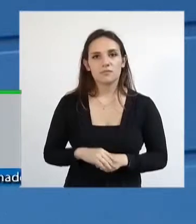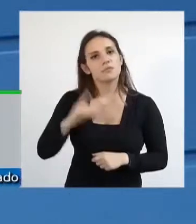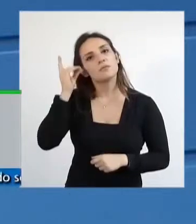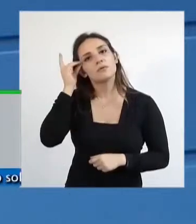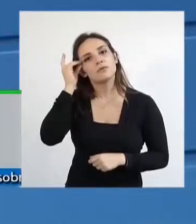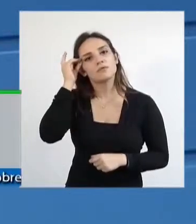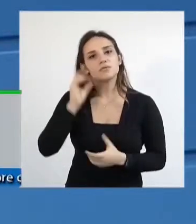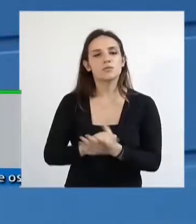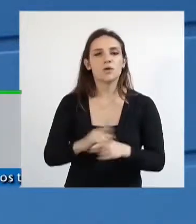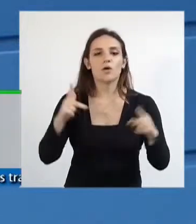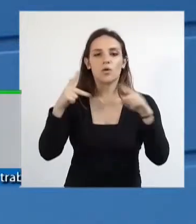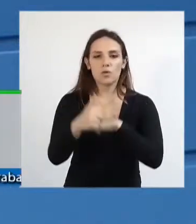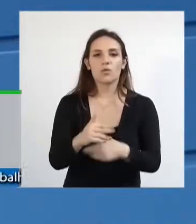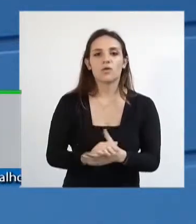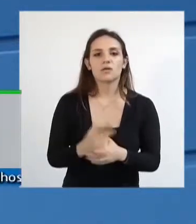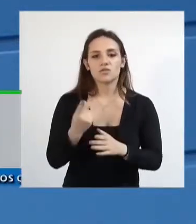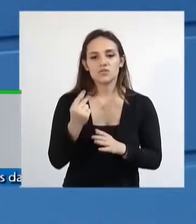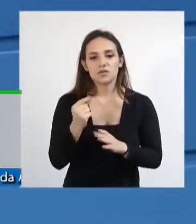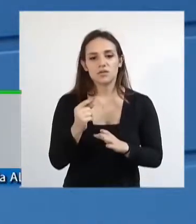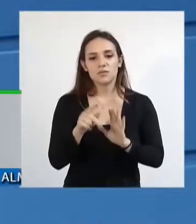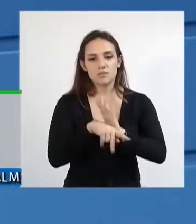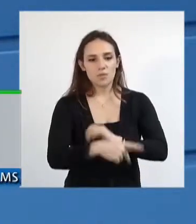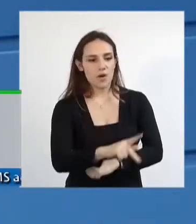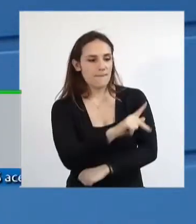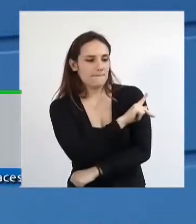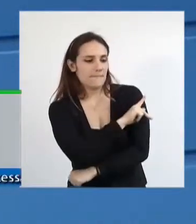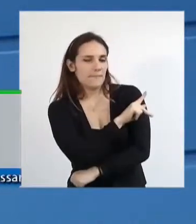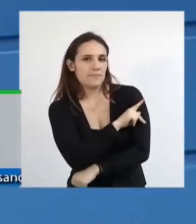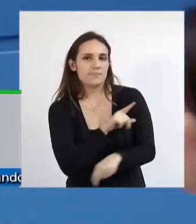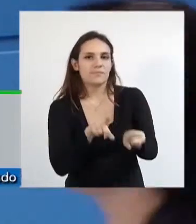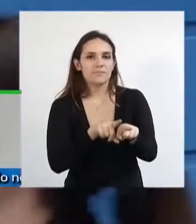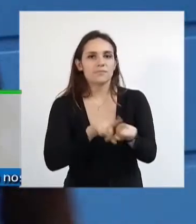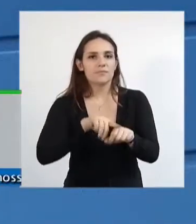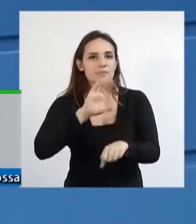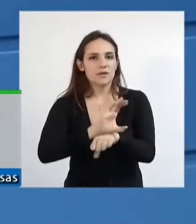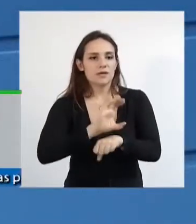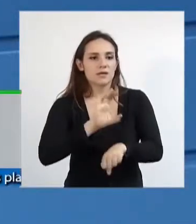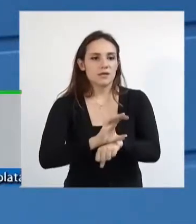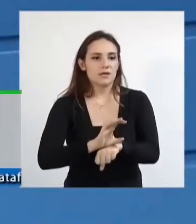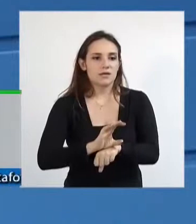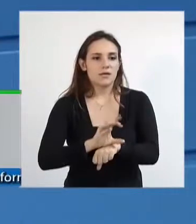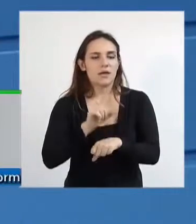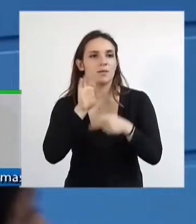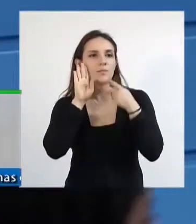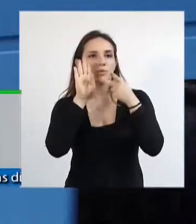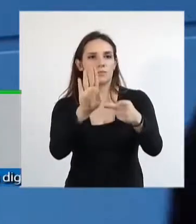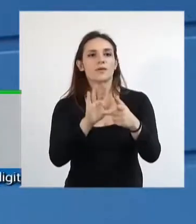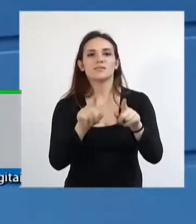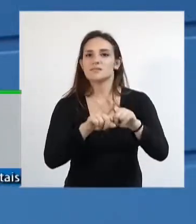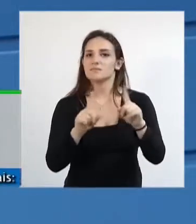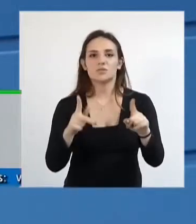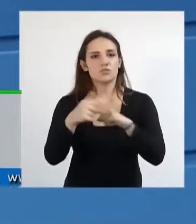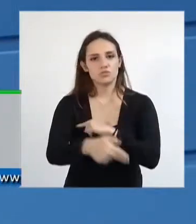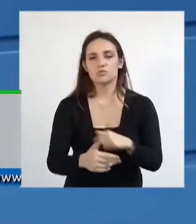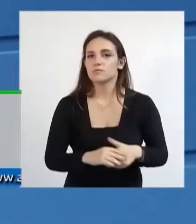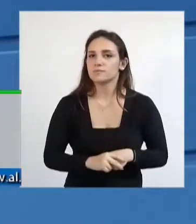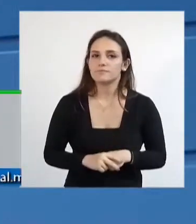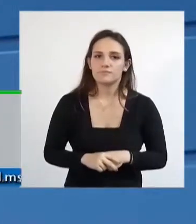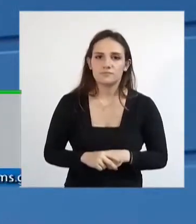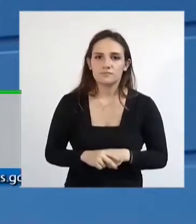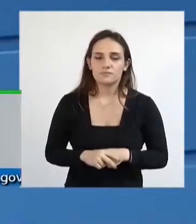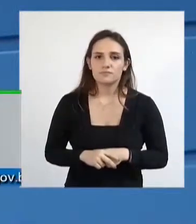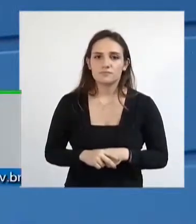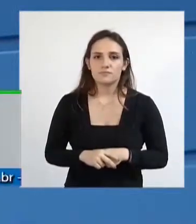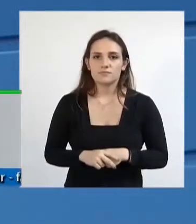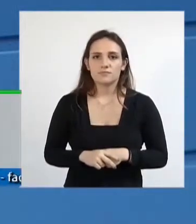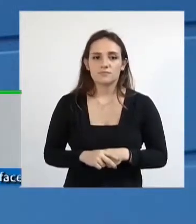Dilma corta verba para pré-escola e creche. Vagas eram promessa eleitoral. No